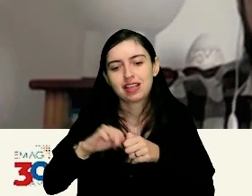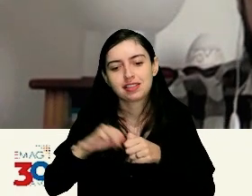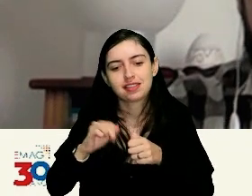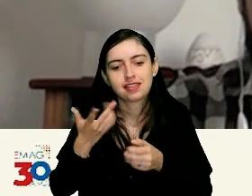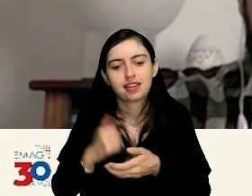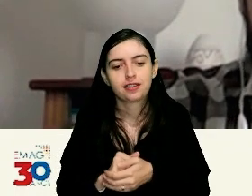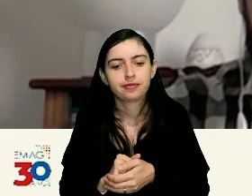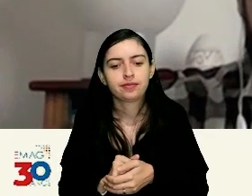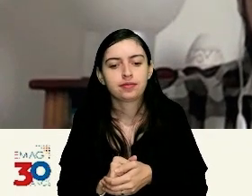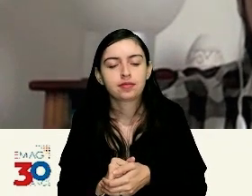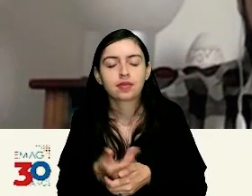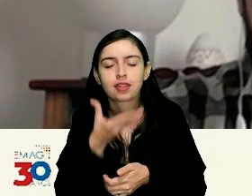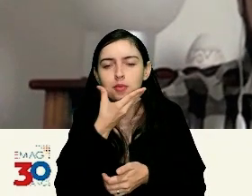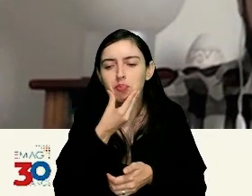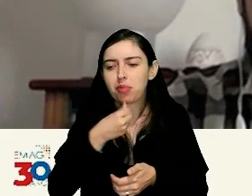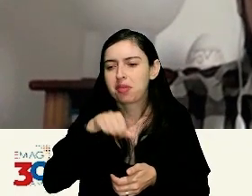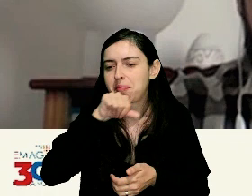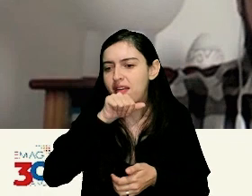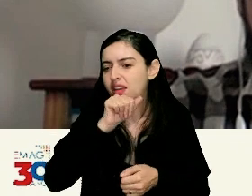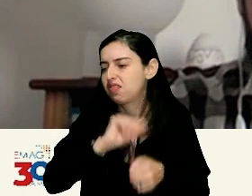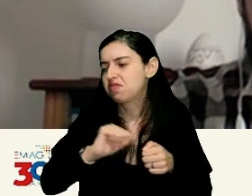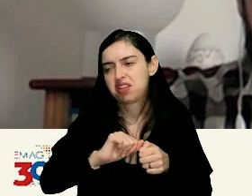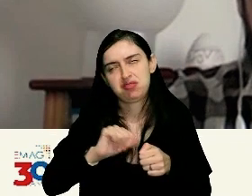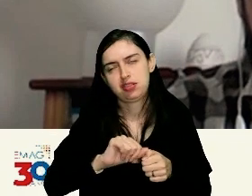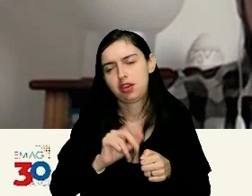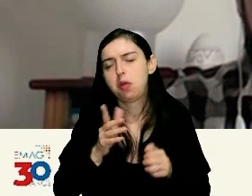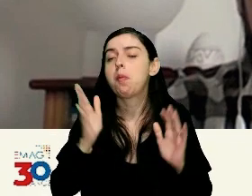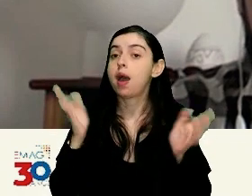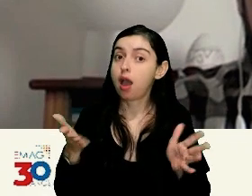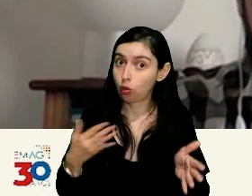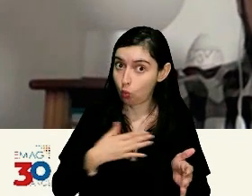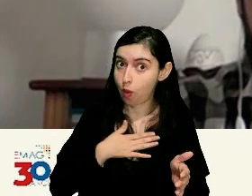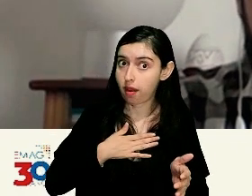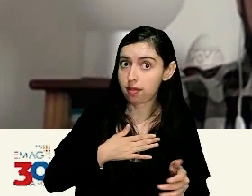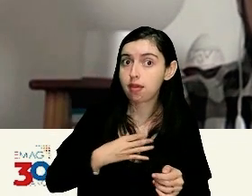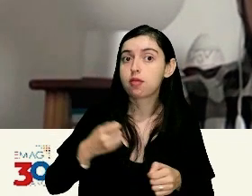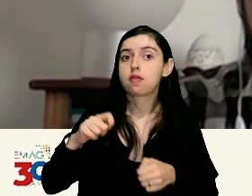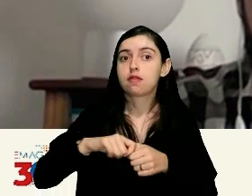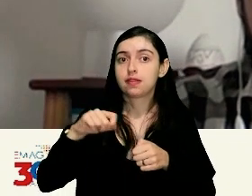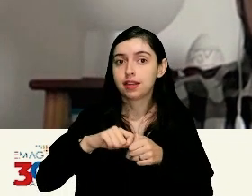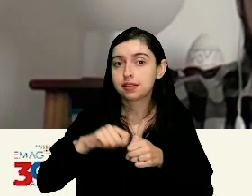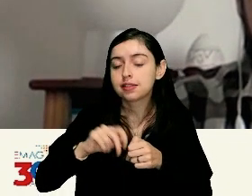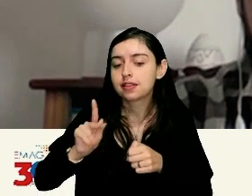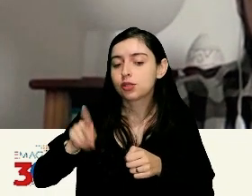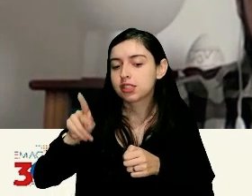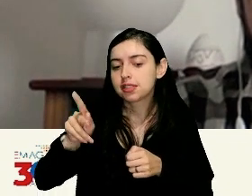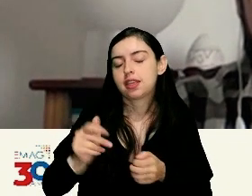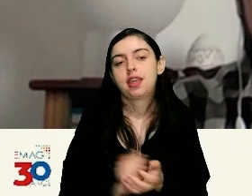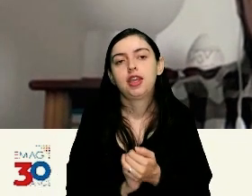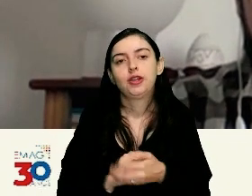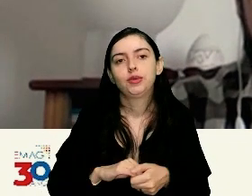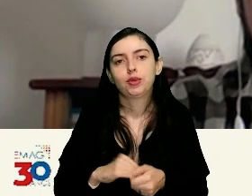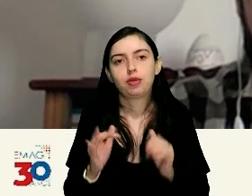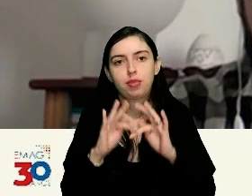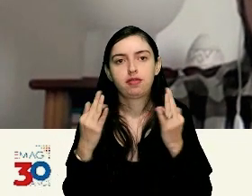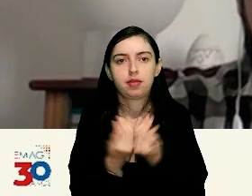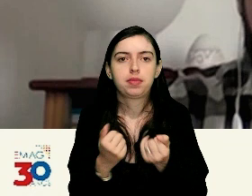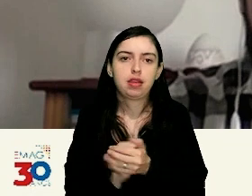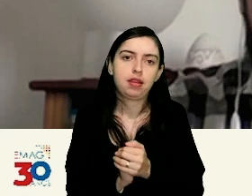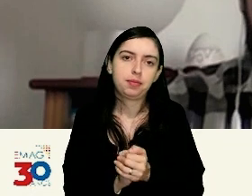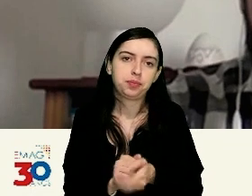eu estava fazendo aqui, agora na minha vidinha aí, na minha carreira, né? Quando foi